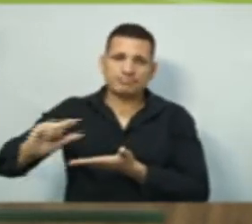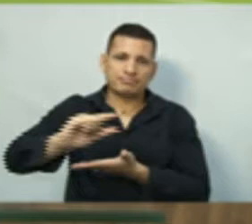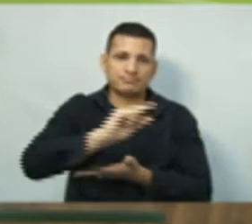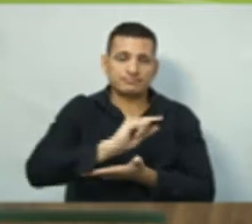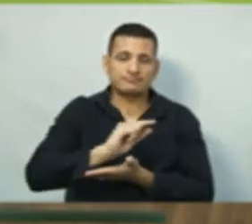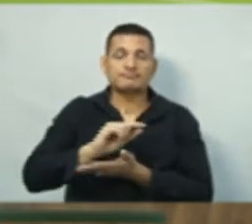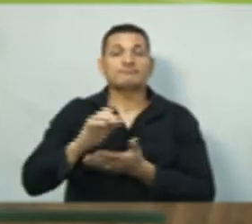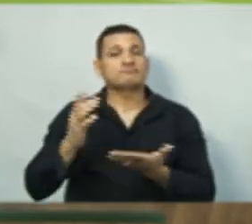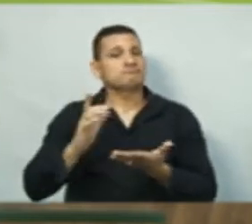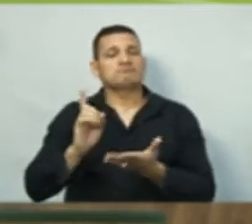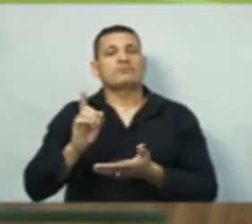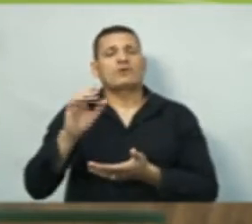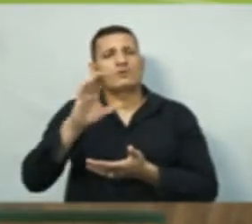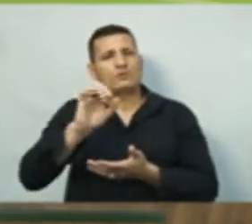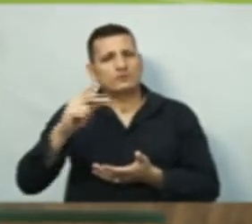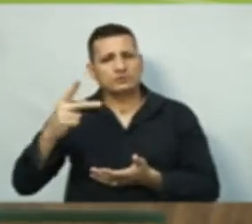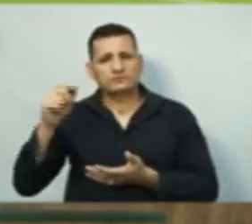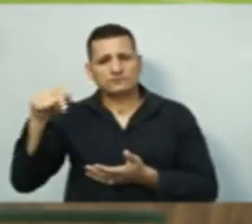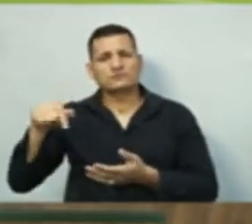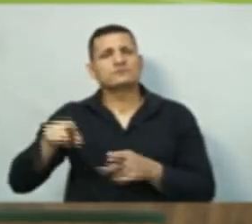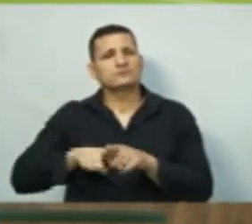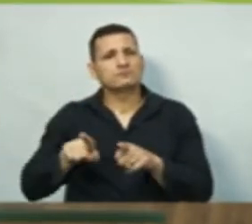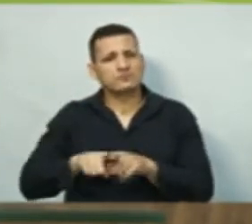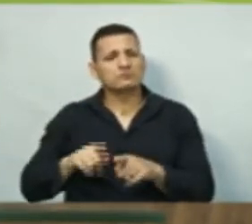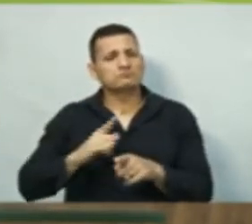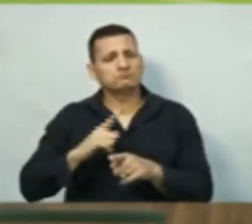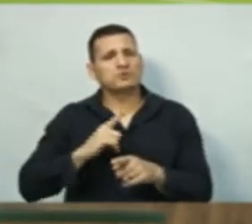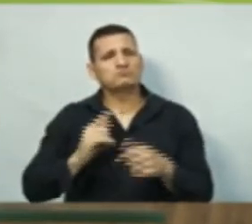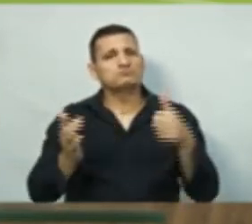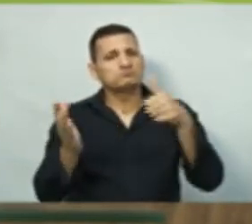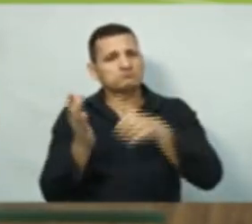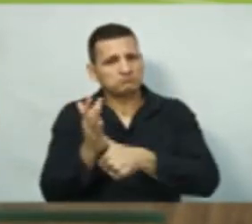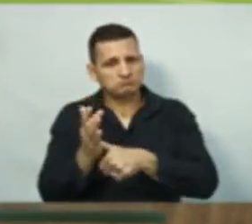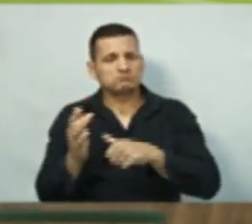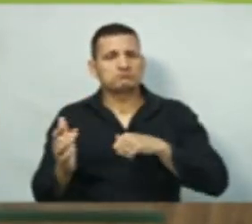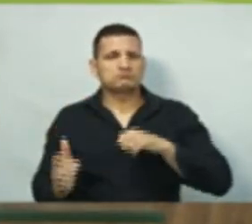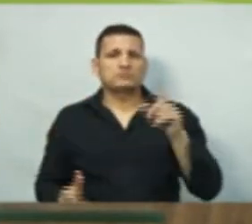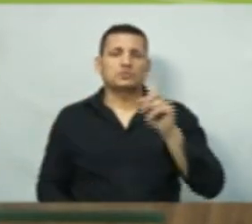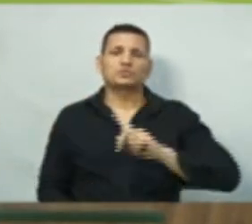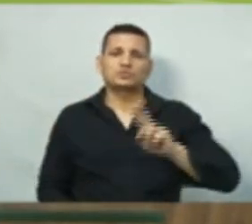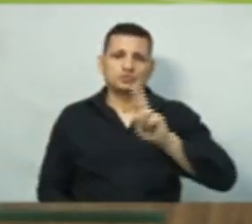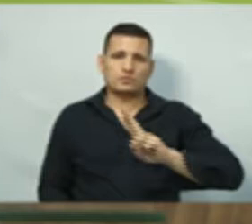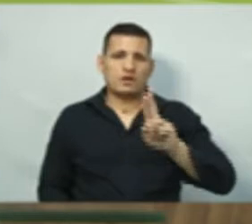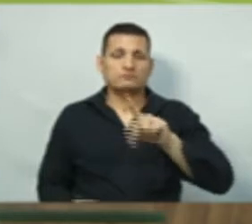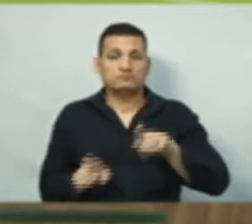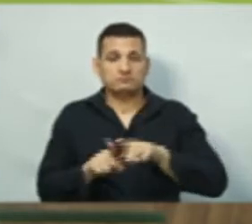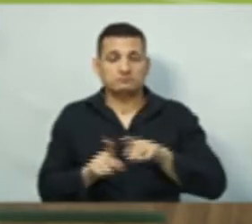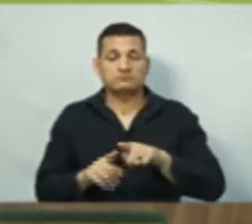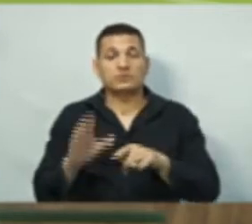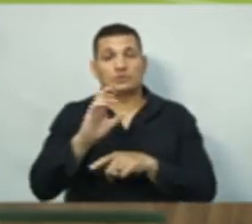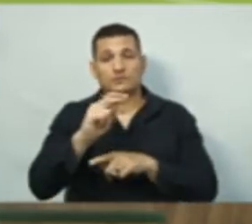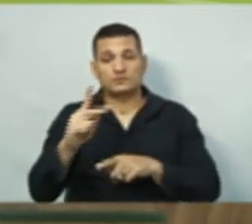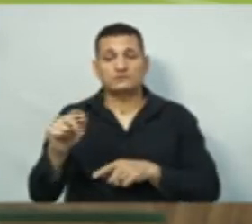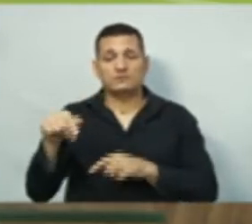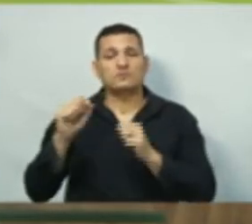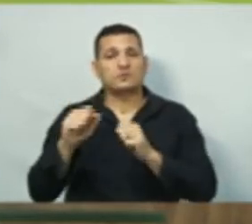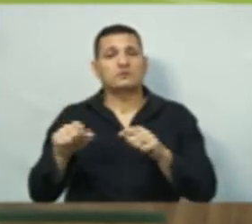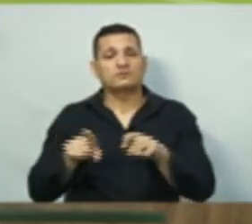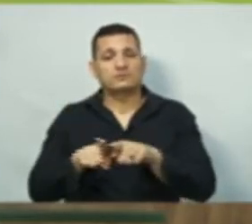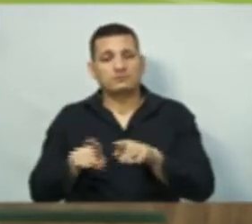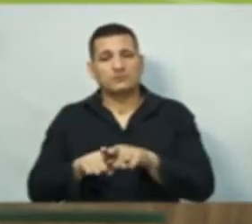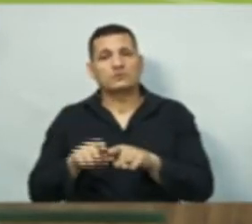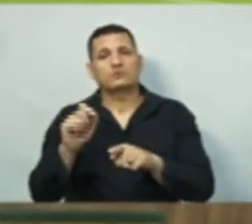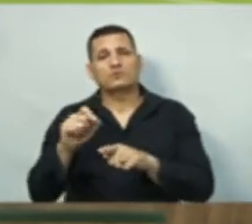gente viu que a gente também é um associado usuário. A cooperativa pode, a partir de então, começar a fornecer